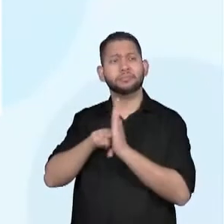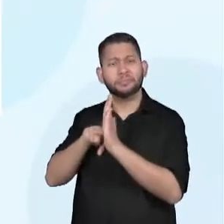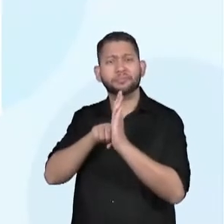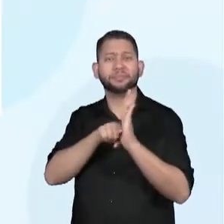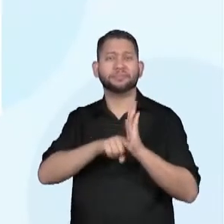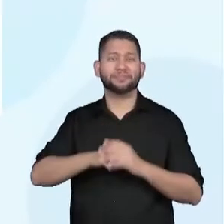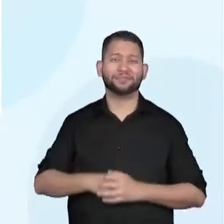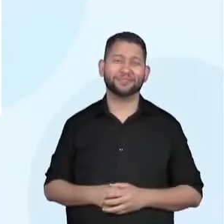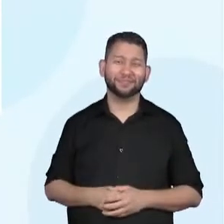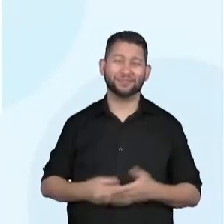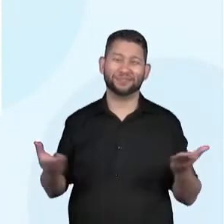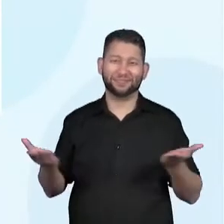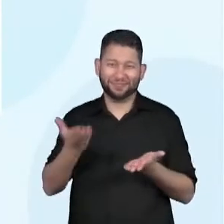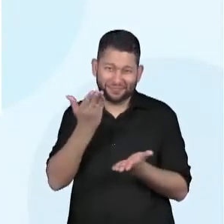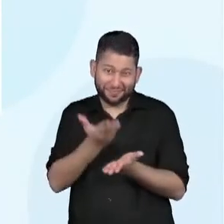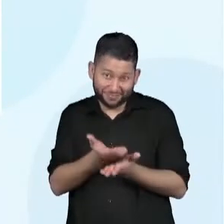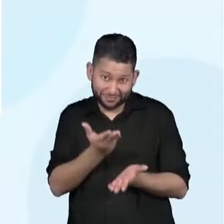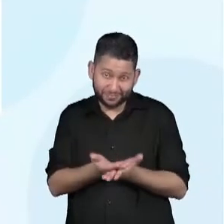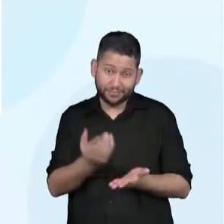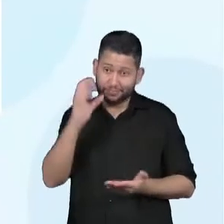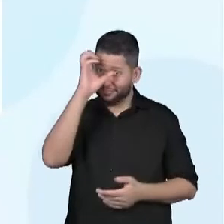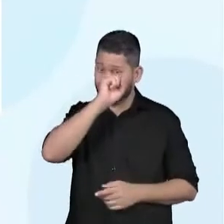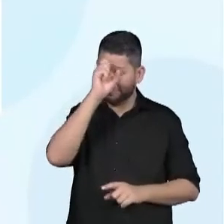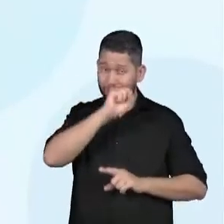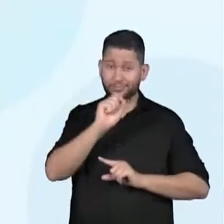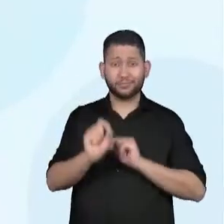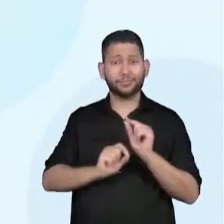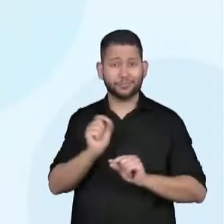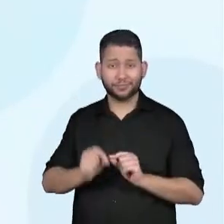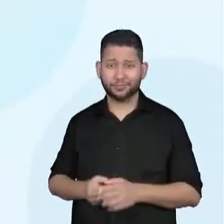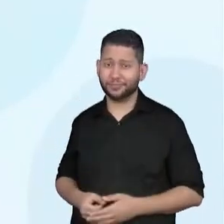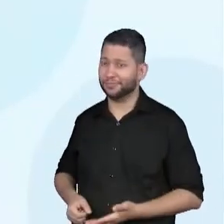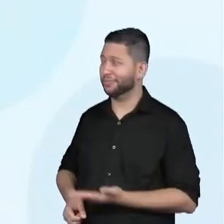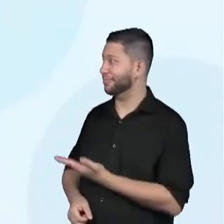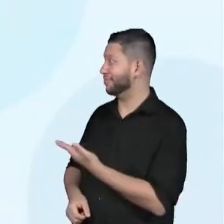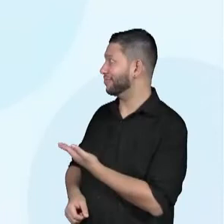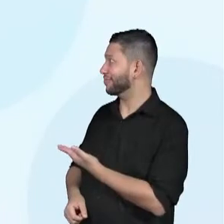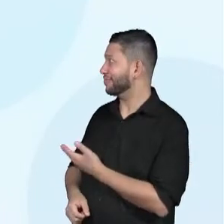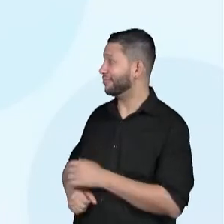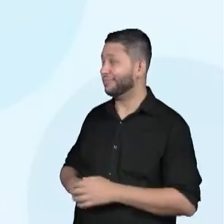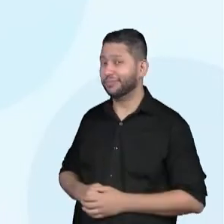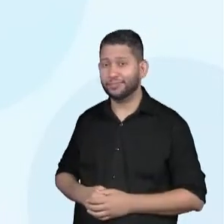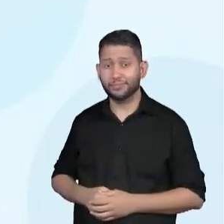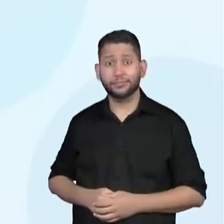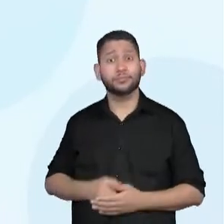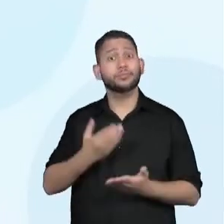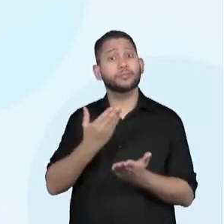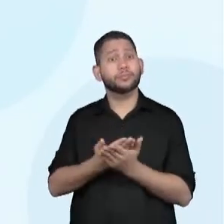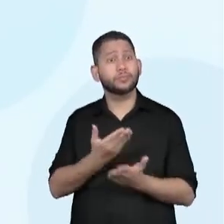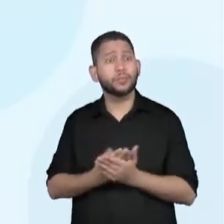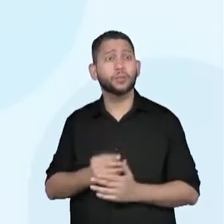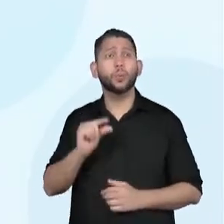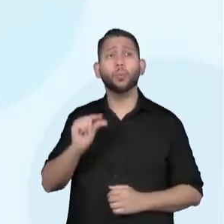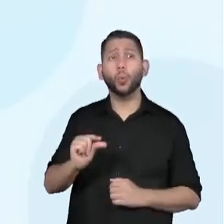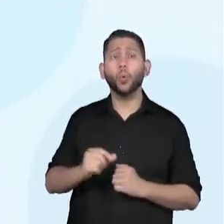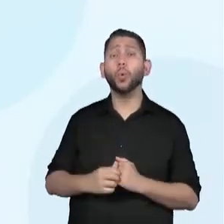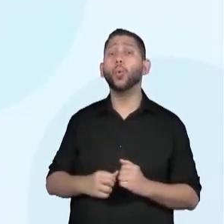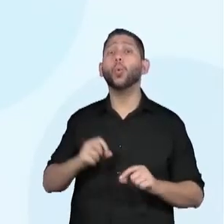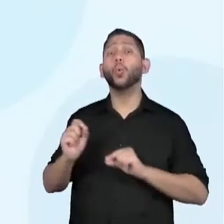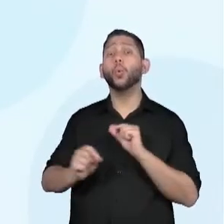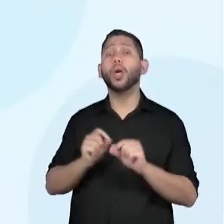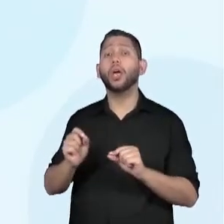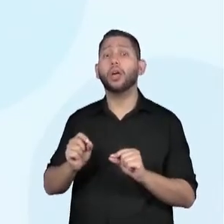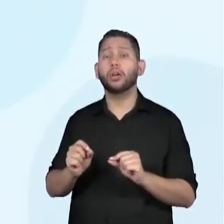na nossa aula, o que a gente fez aqui? Né? Nós trabalhamos um pouquinho sobre a overview,